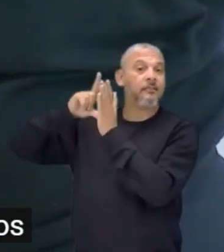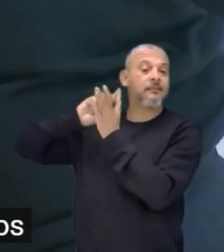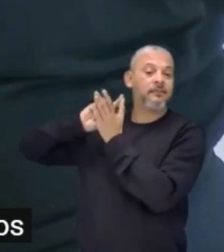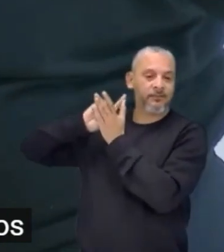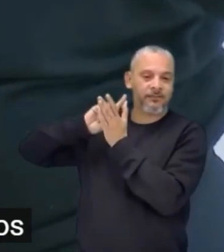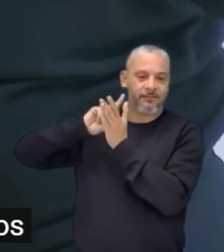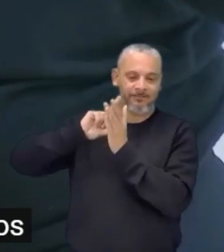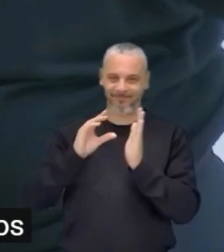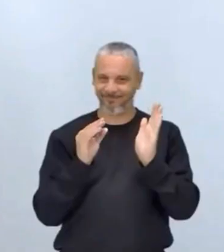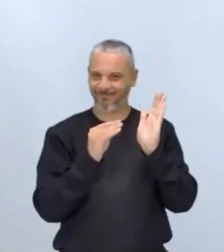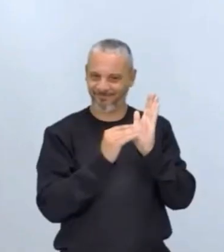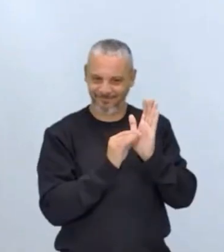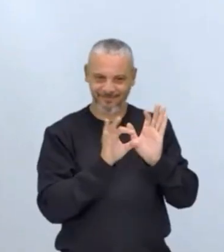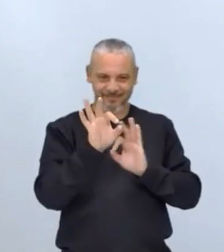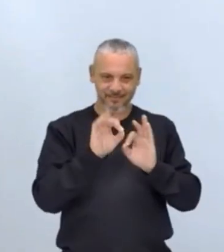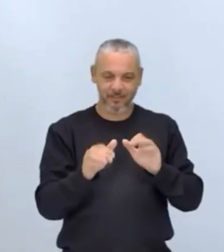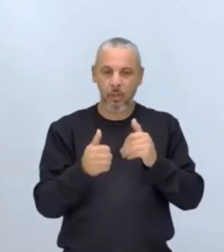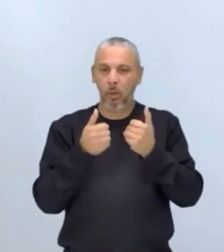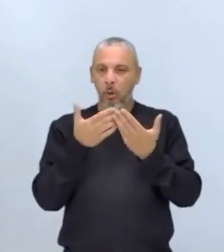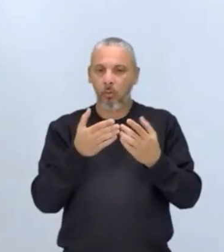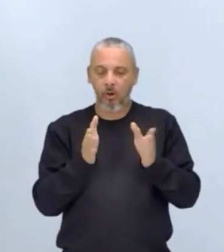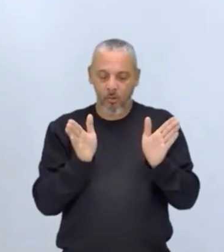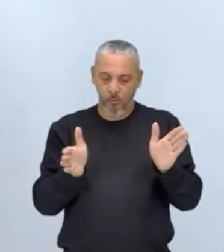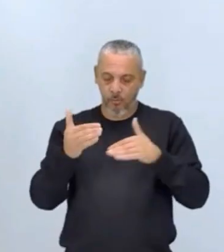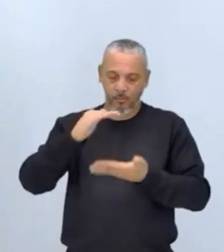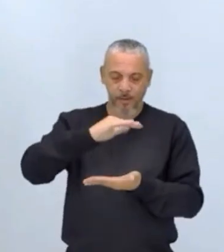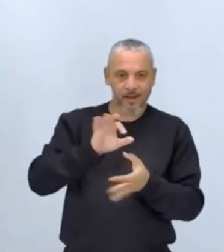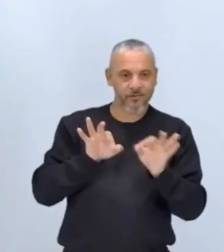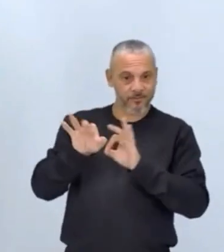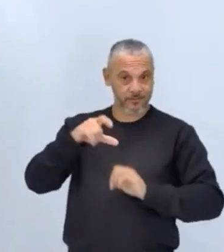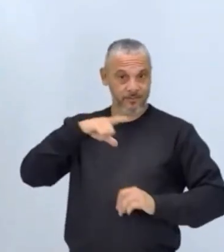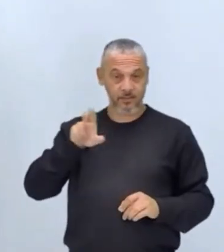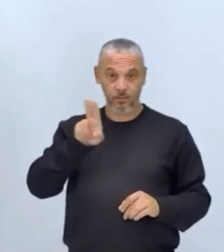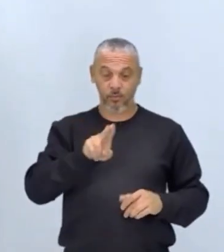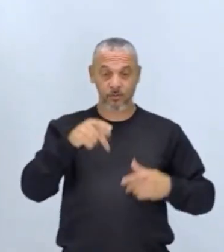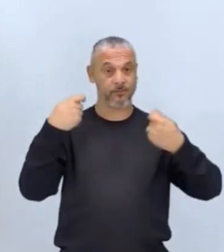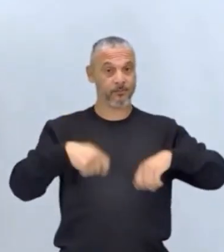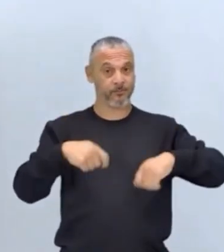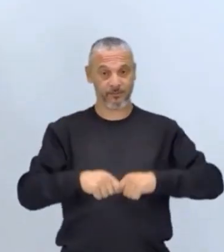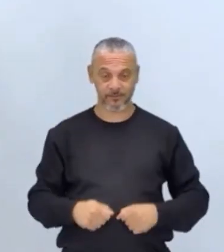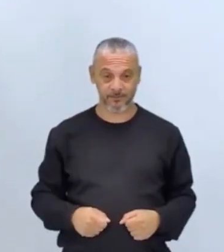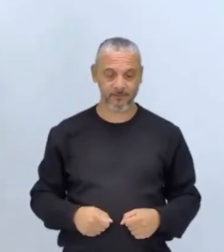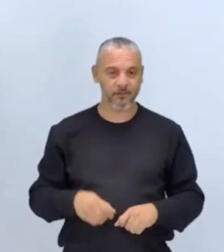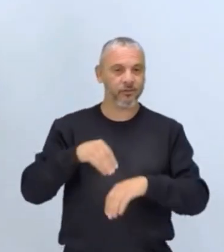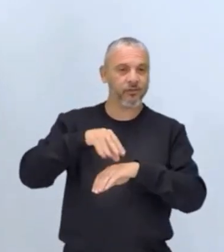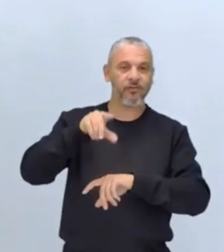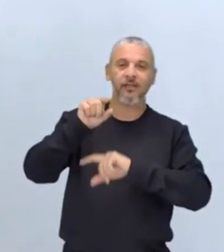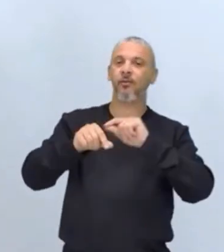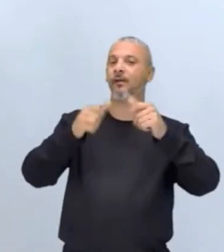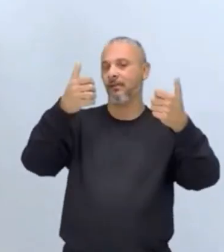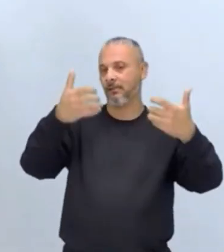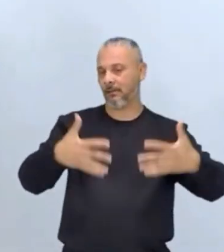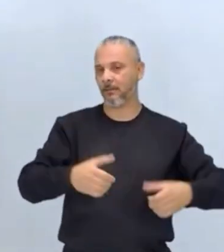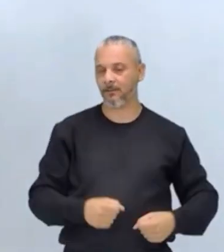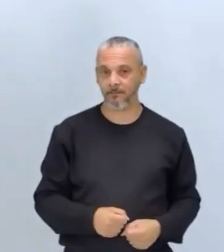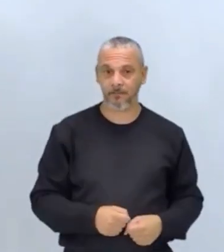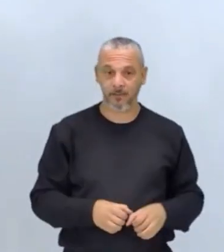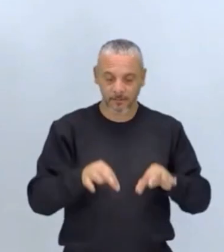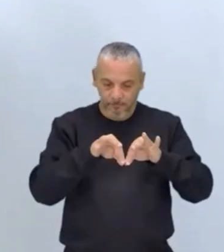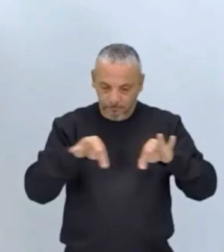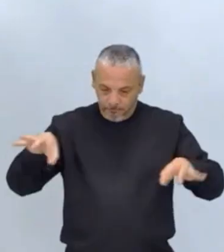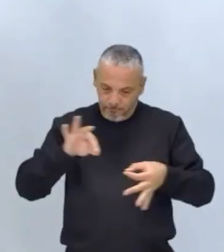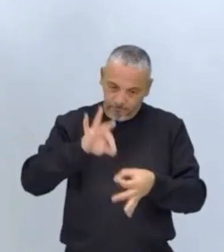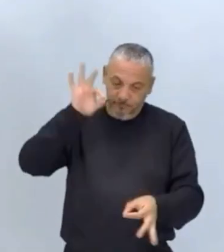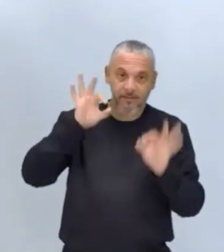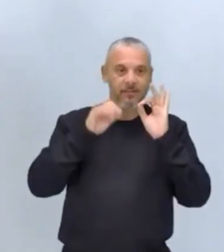antes, coloque antes para os alunos, apresente quais são as partes dessa caixa que será montada. Uma dica que nós damos é sempre colocar as